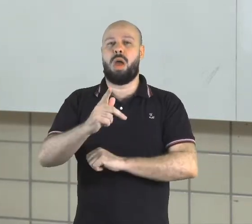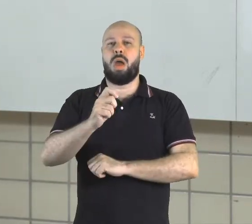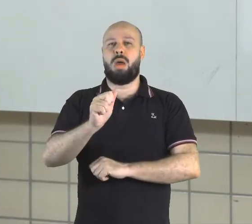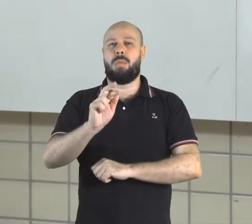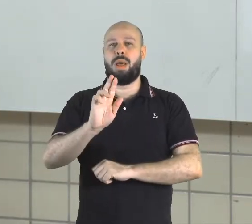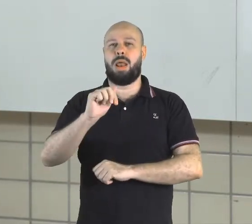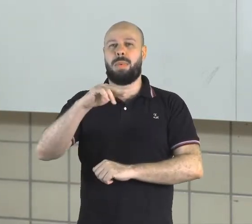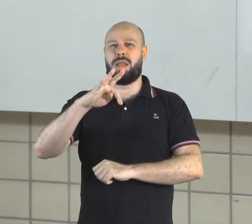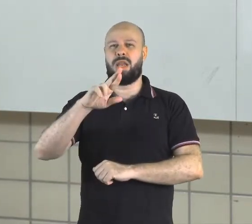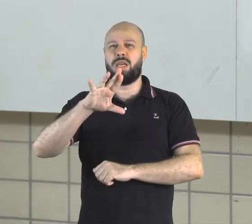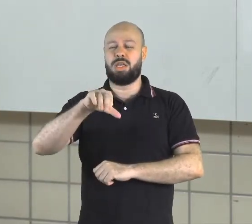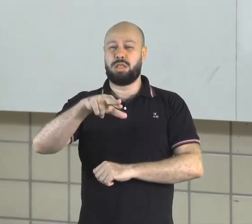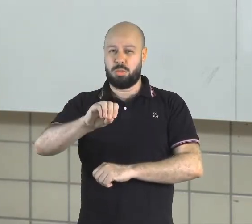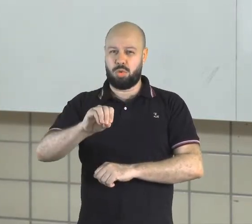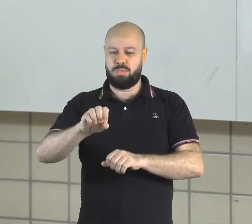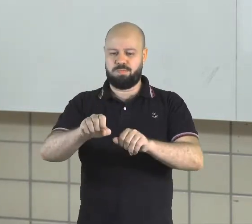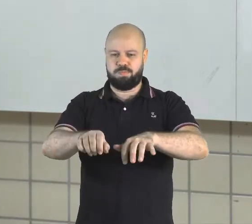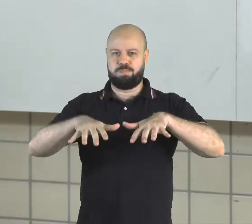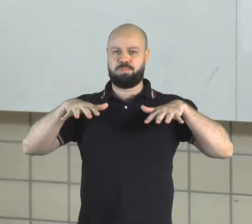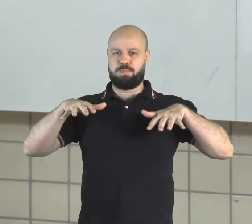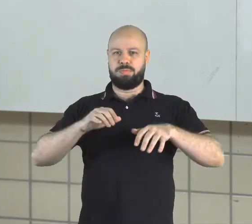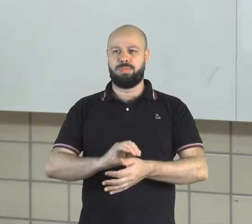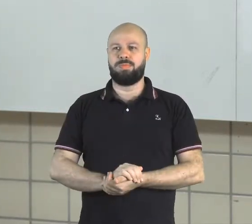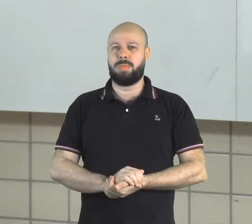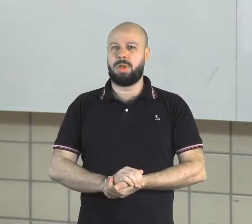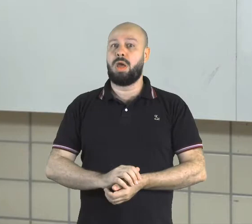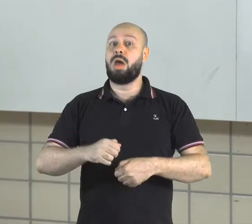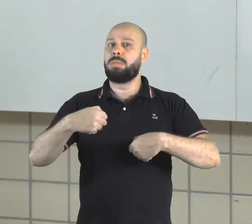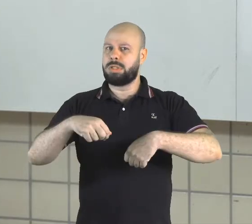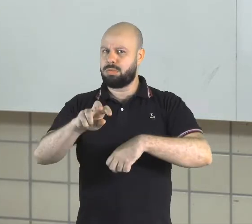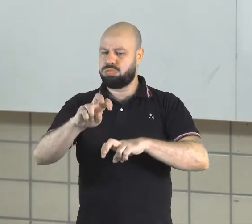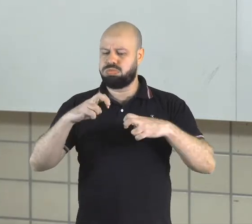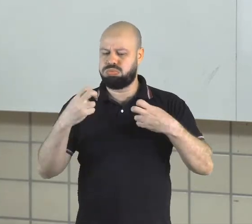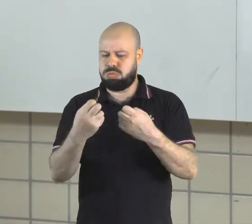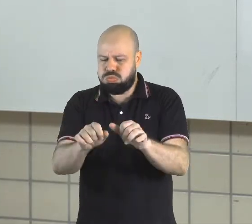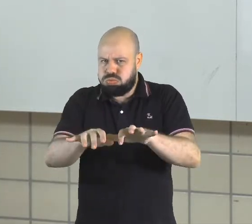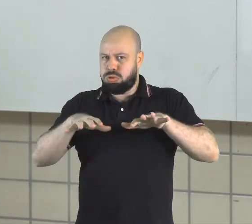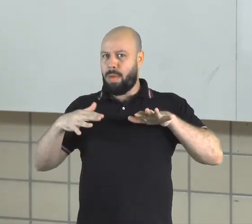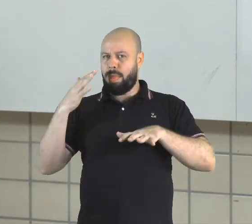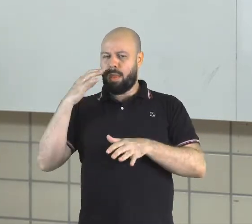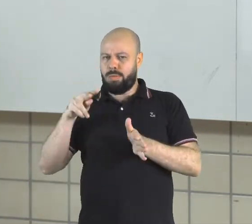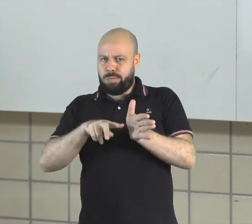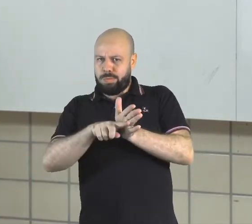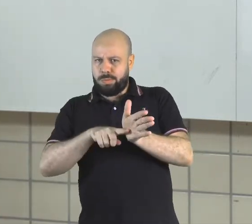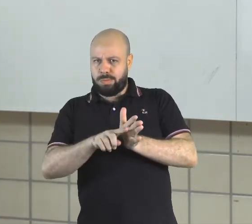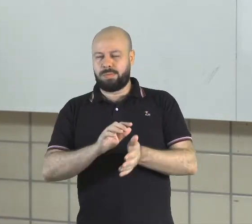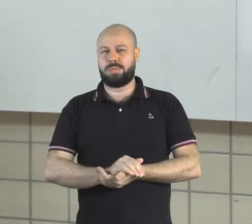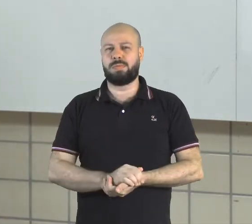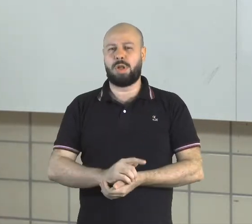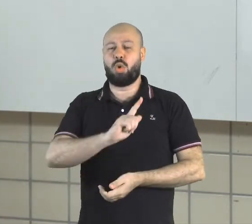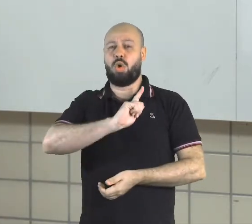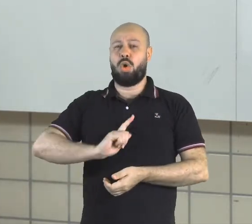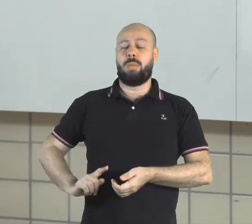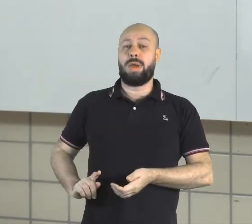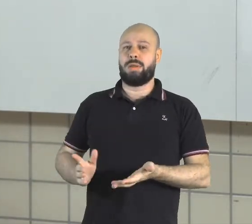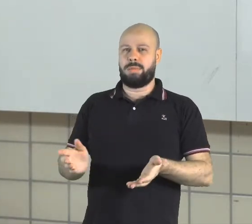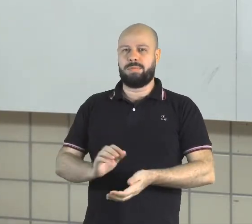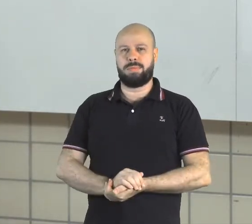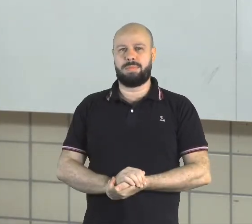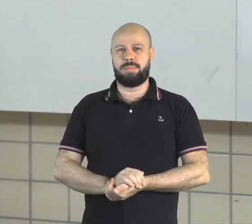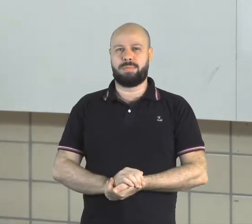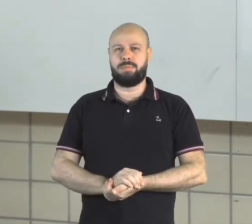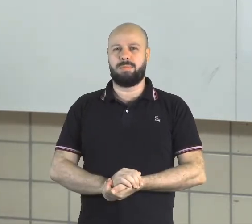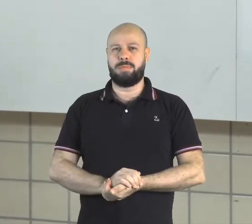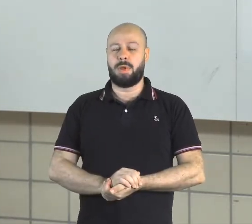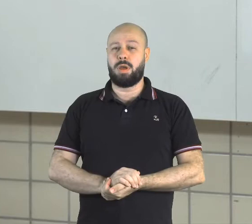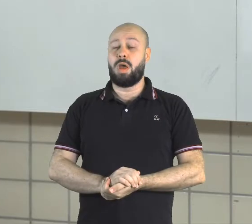parlamentarista. Você precisa dar uma olhada sobre isso melhor. Nesse sistema de governo, o presidente ele